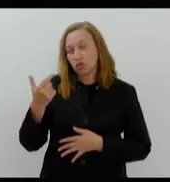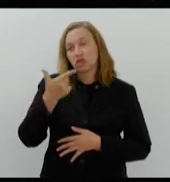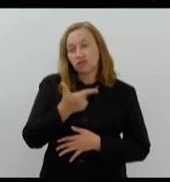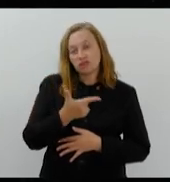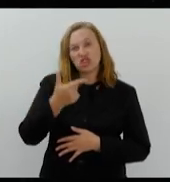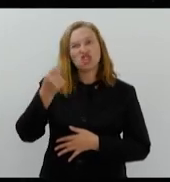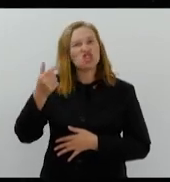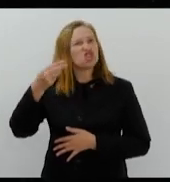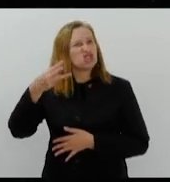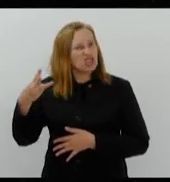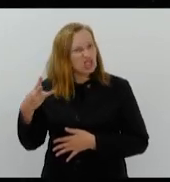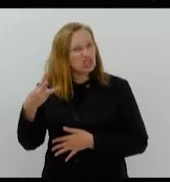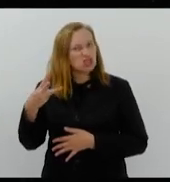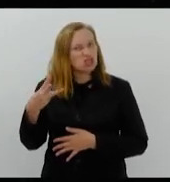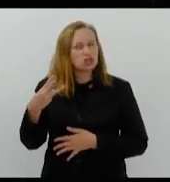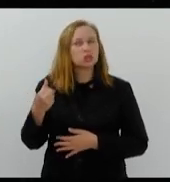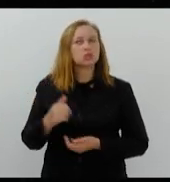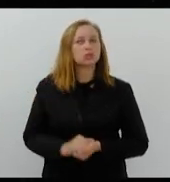2023,